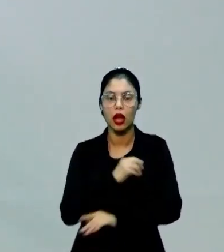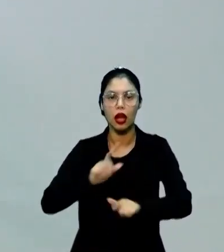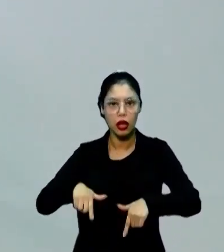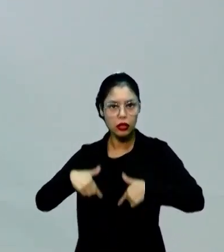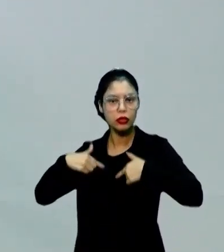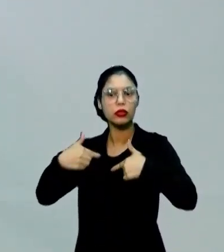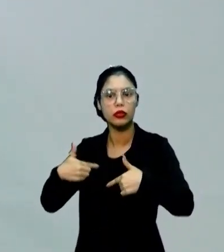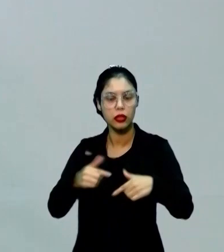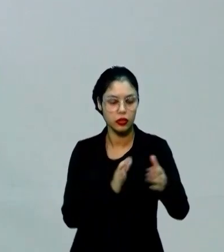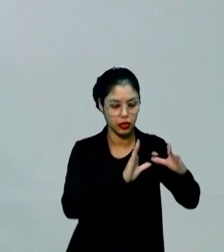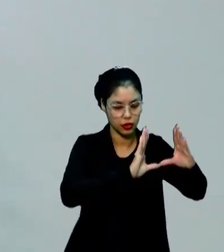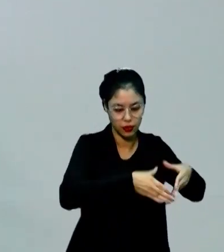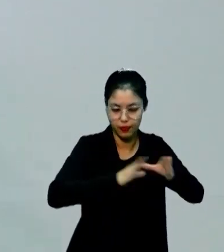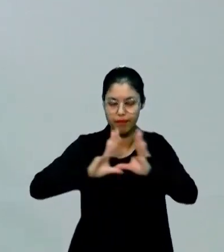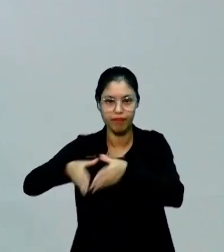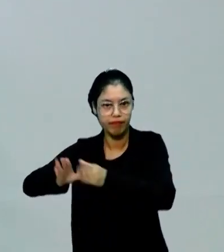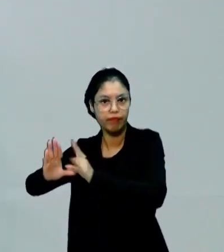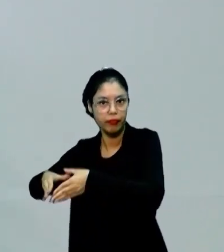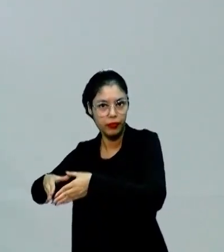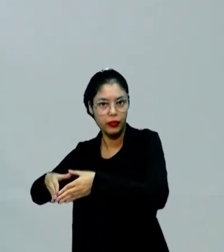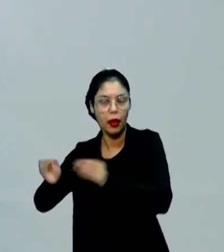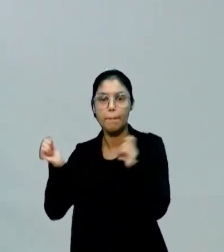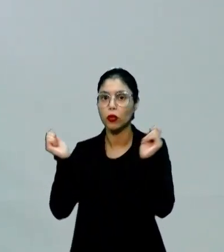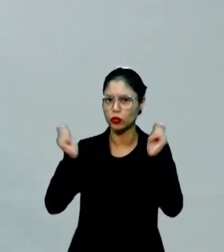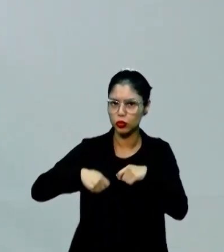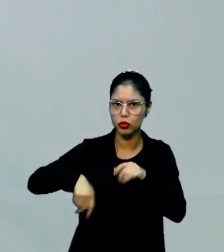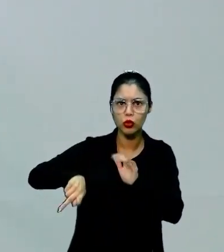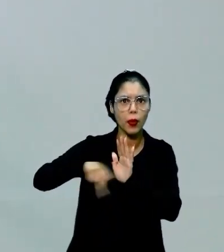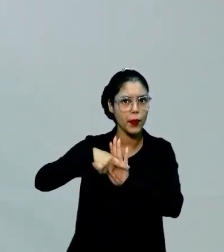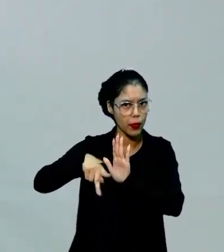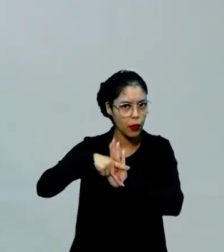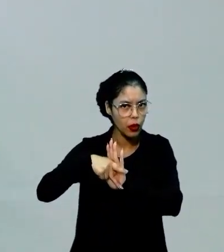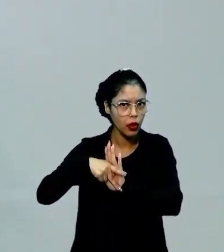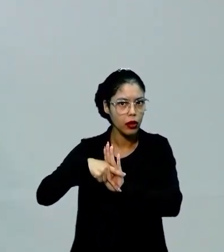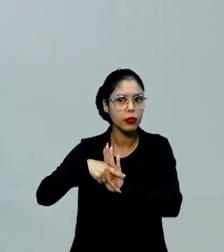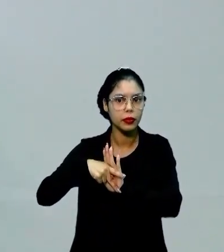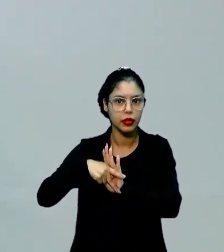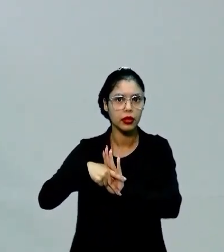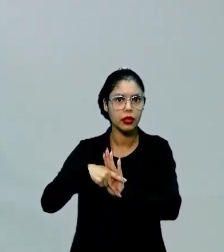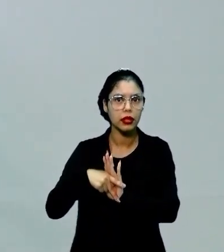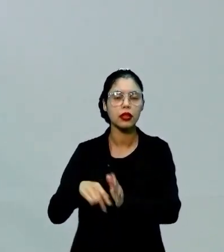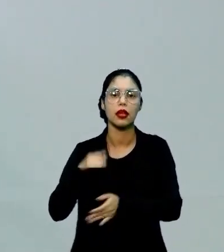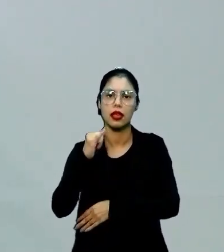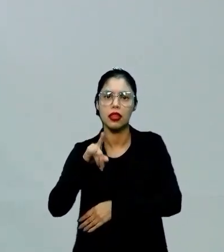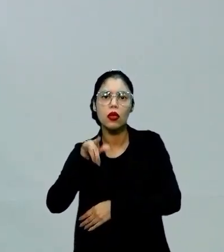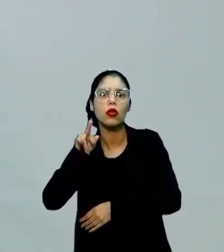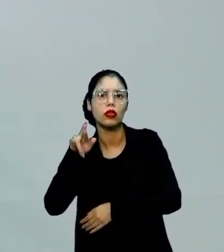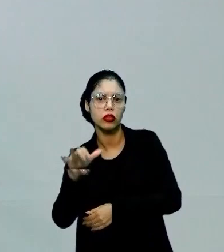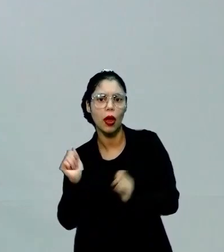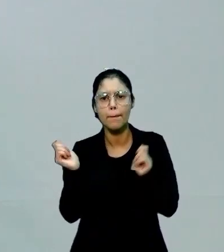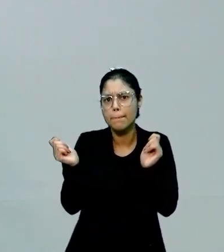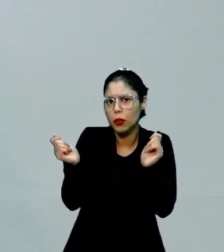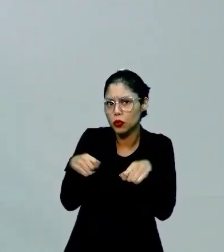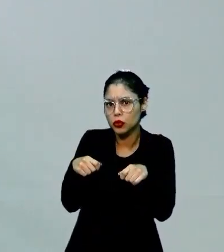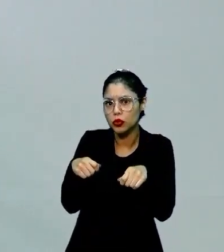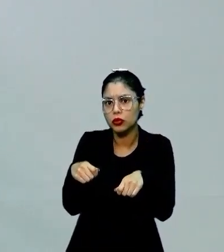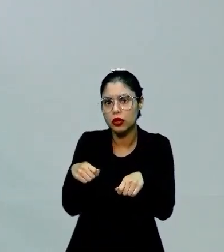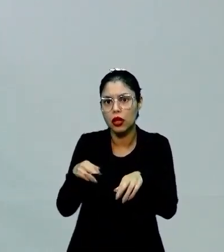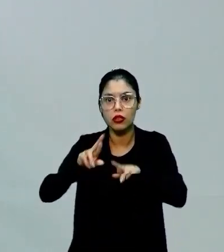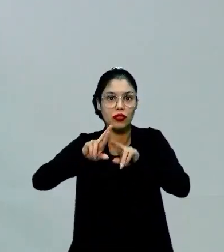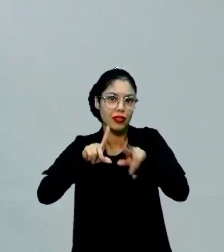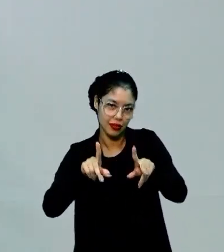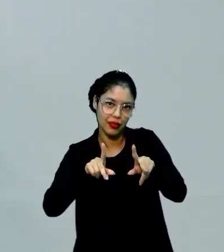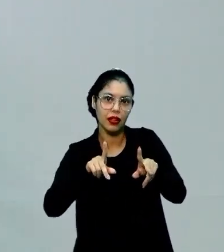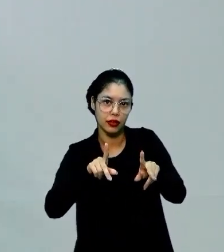de que cada classe social ela possui uma ideologia, porque possui interesses que